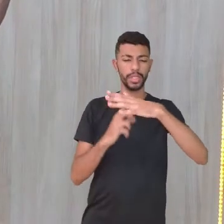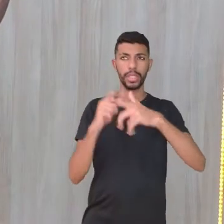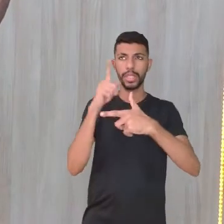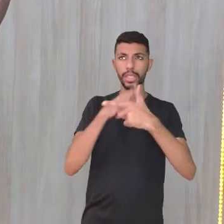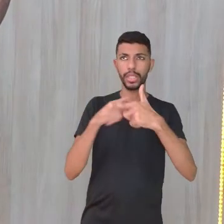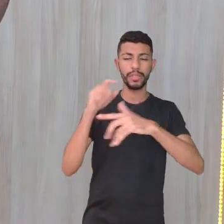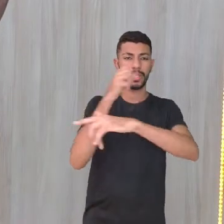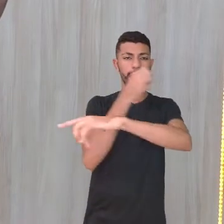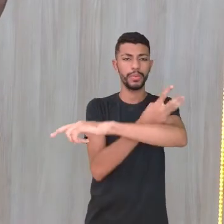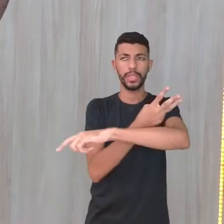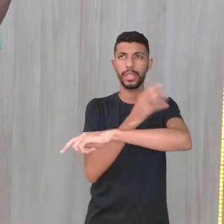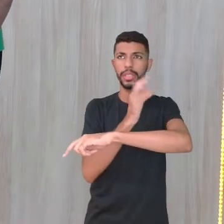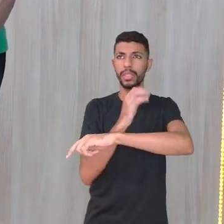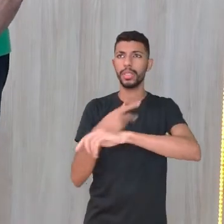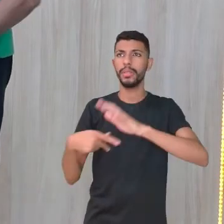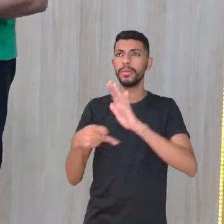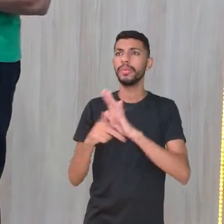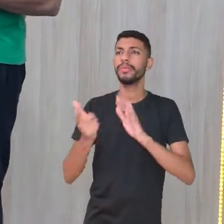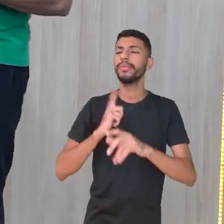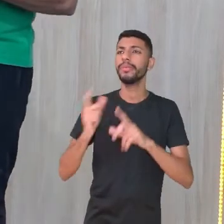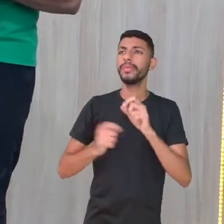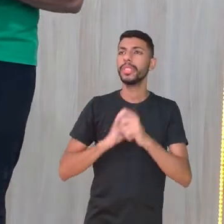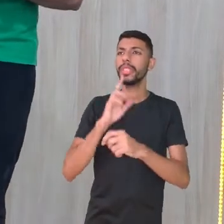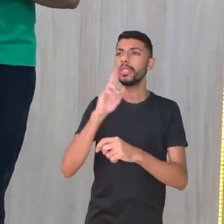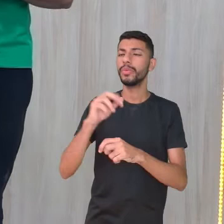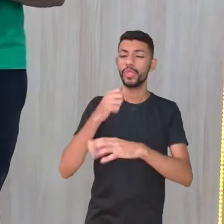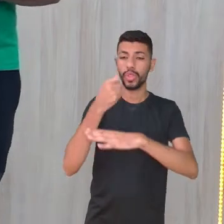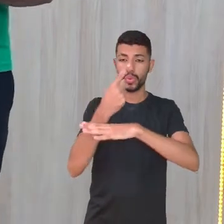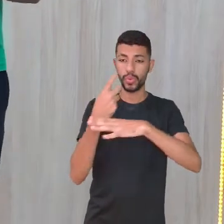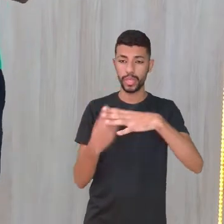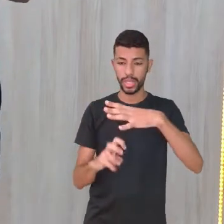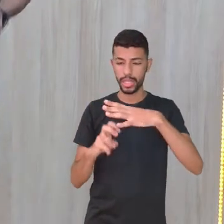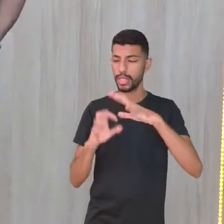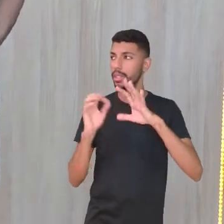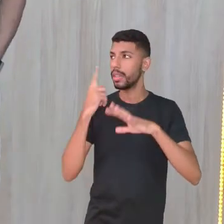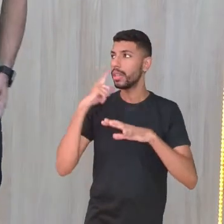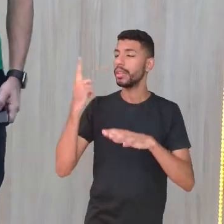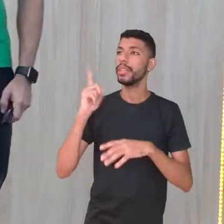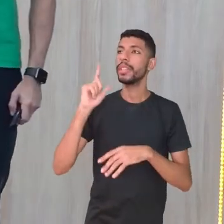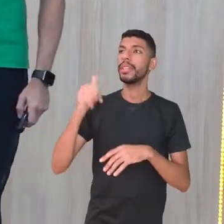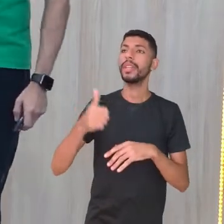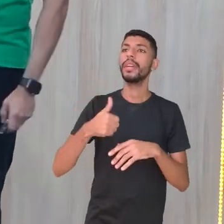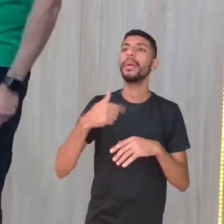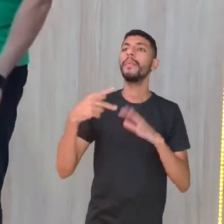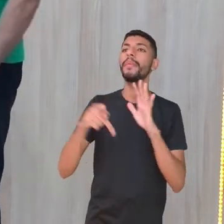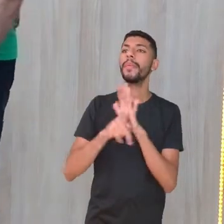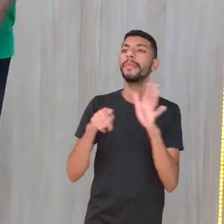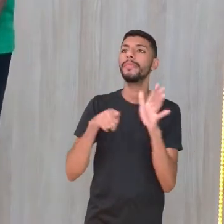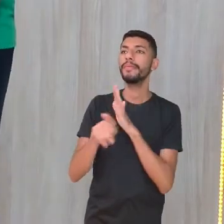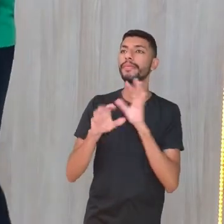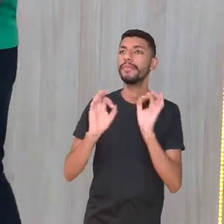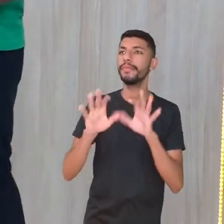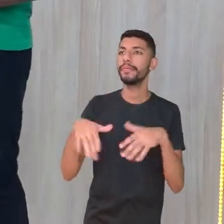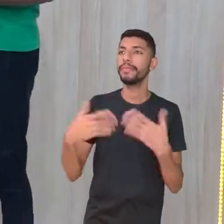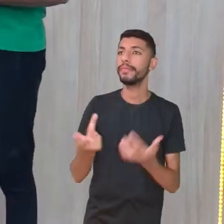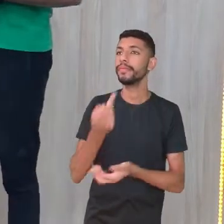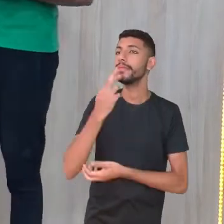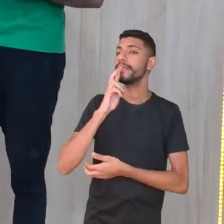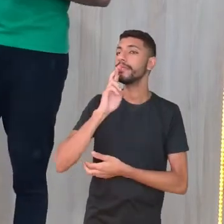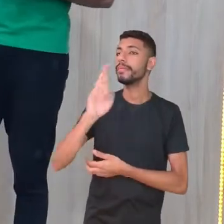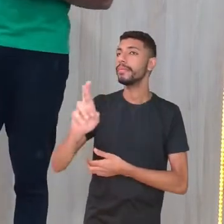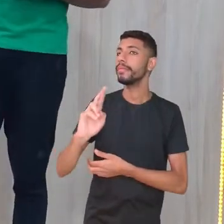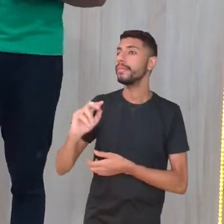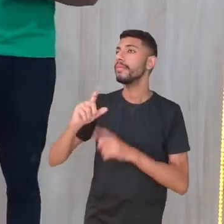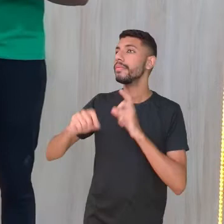dividido por 3 para dar 1/15, certo? Essa é a pergunta. Então, para responder essa pergunta, a